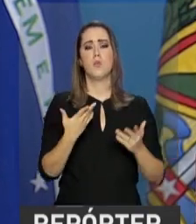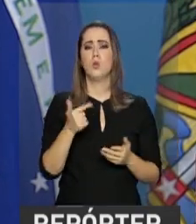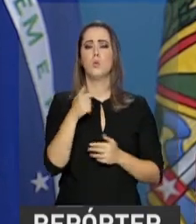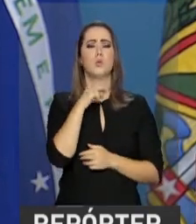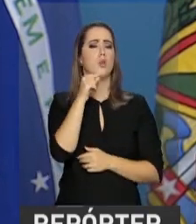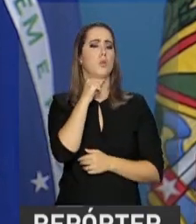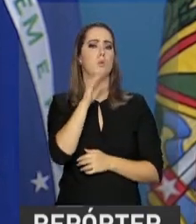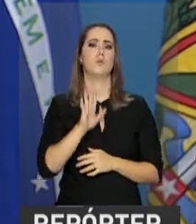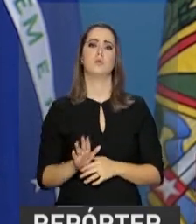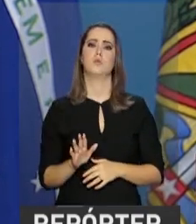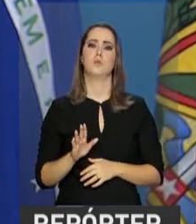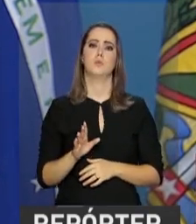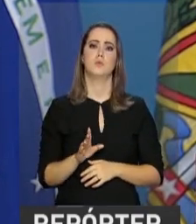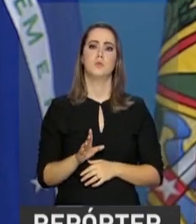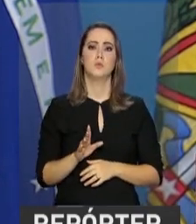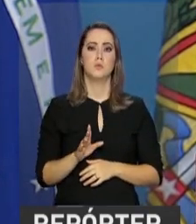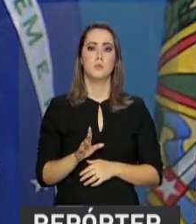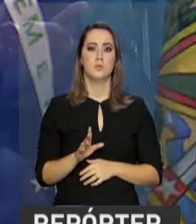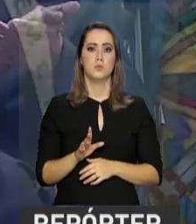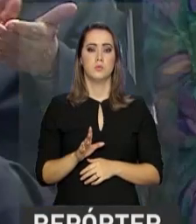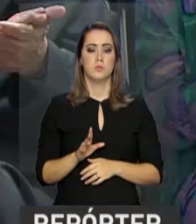tenha dúvida disso